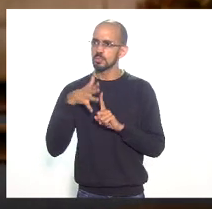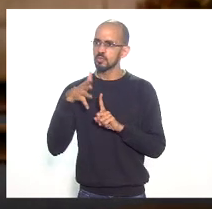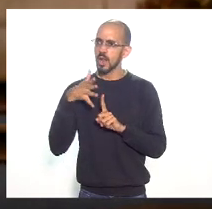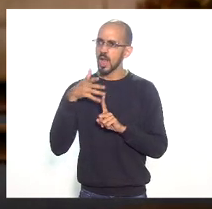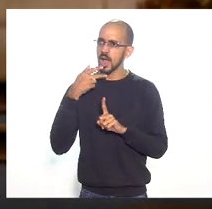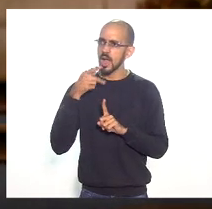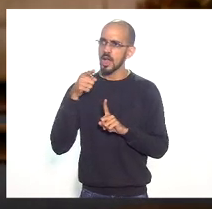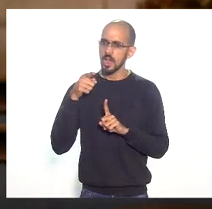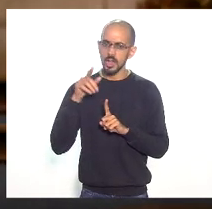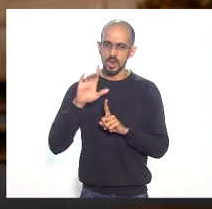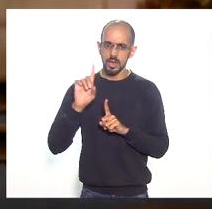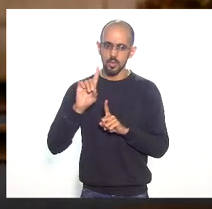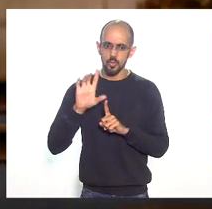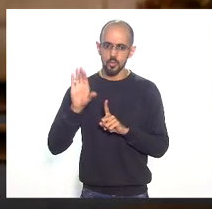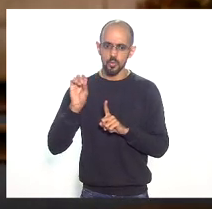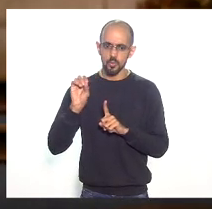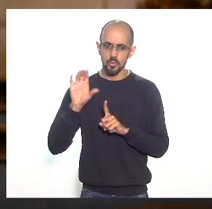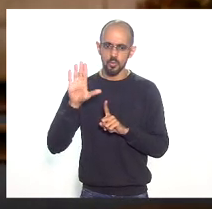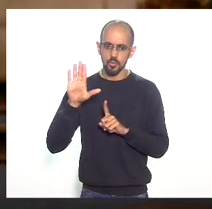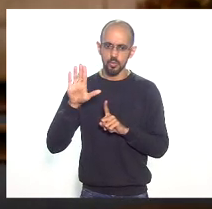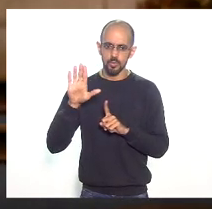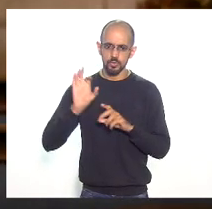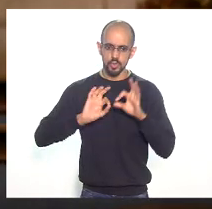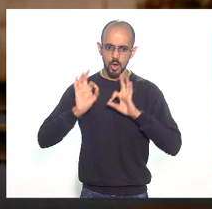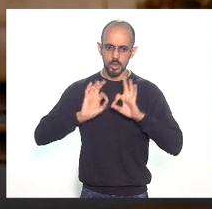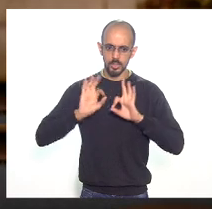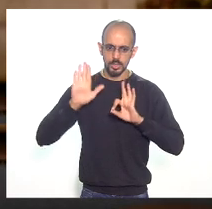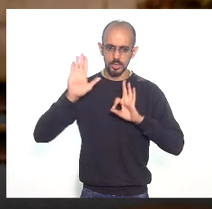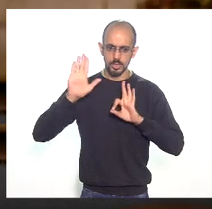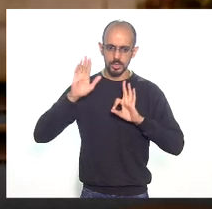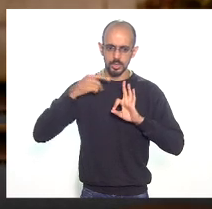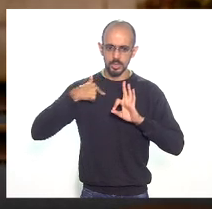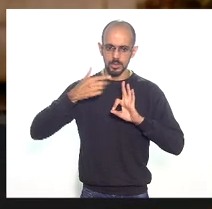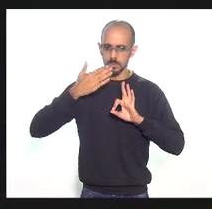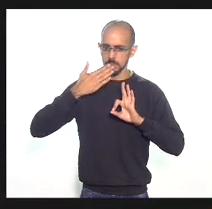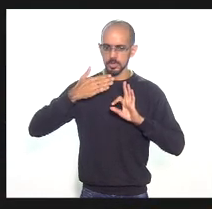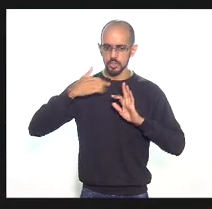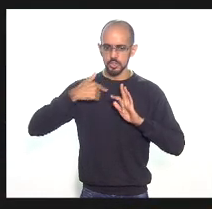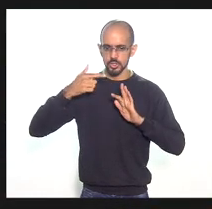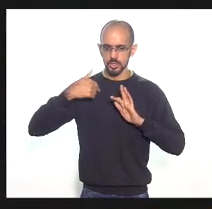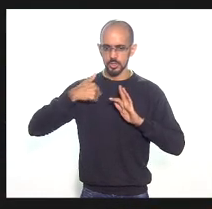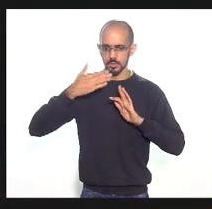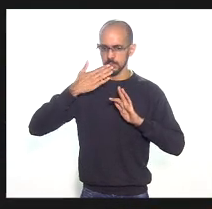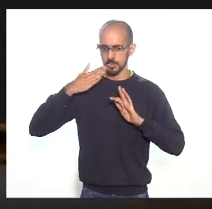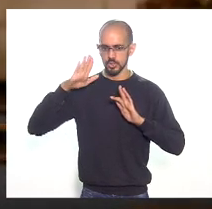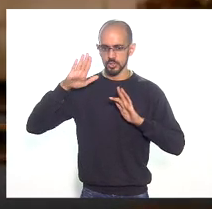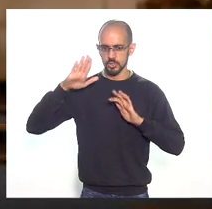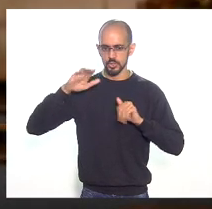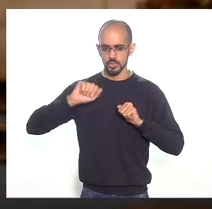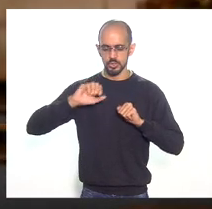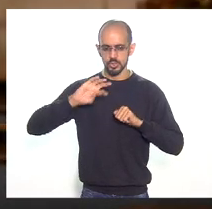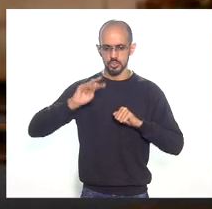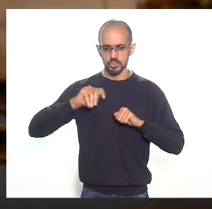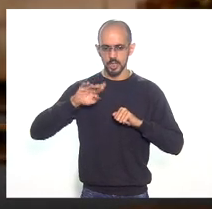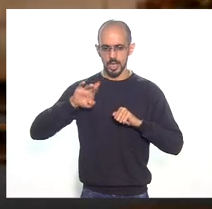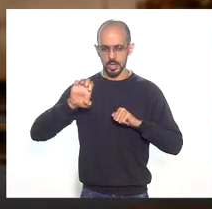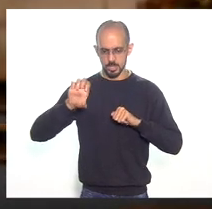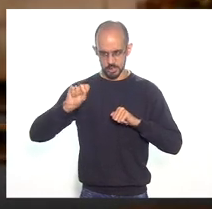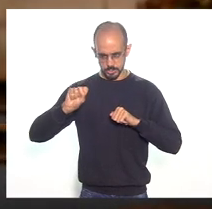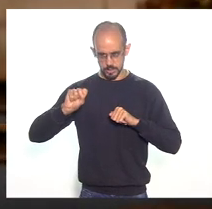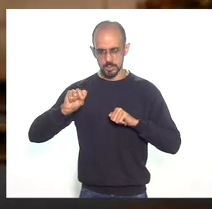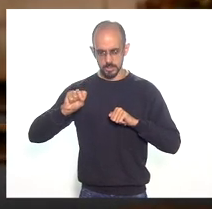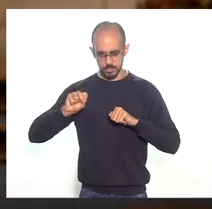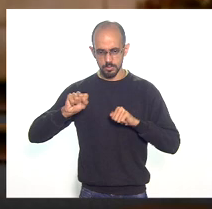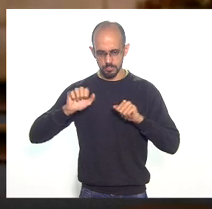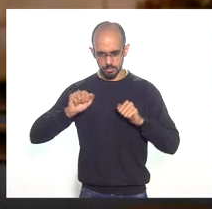divergente? Não? Pela comissão de... Eu pedi a palavra, presidente. Sim, deputado Charles. Então,